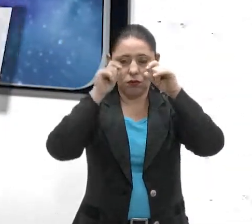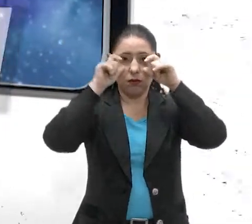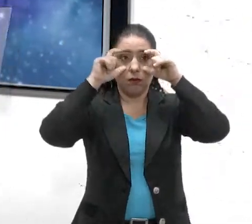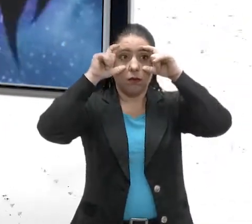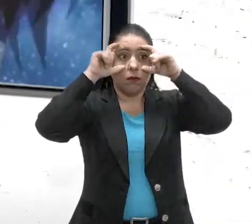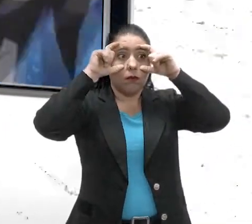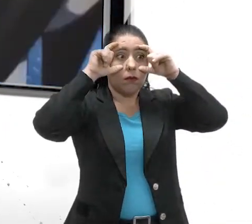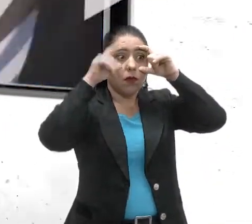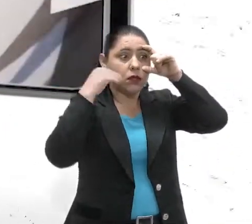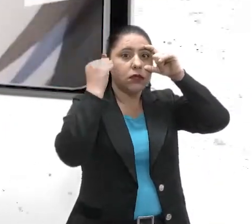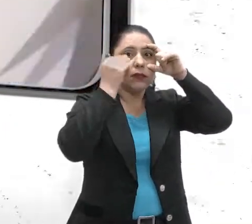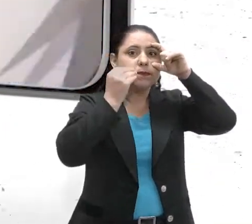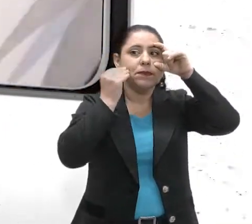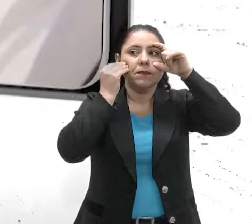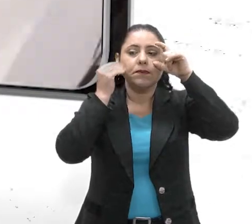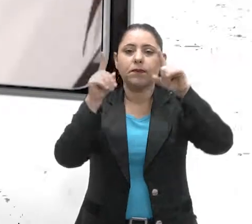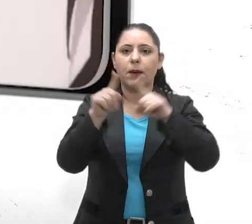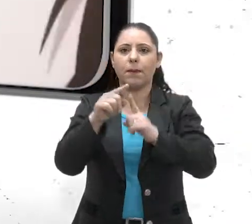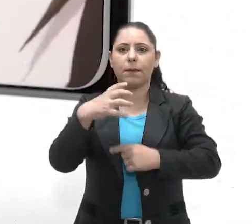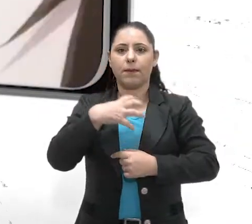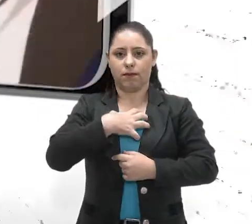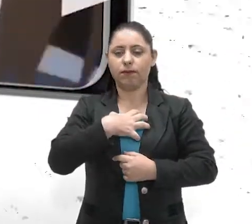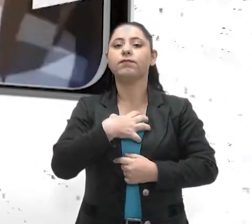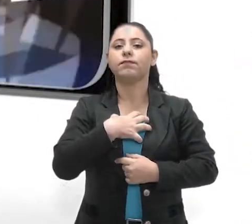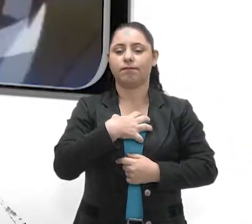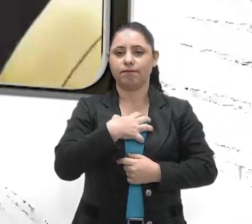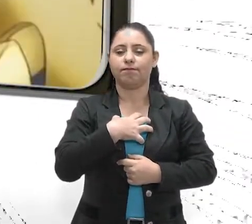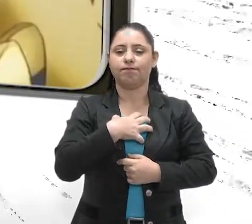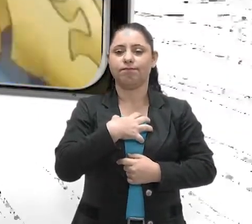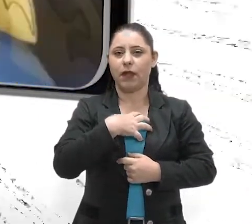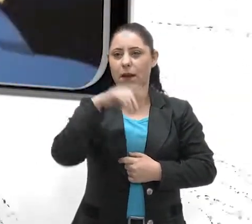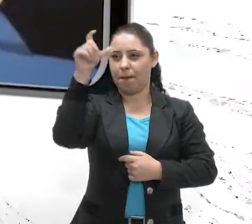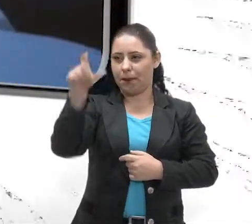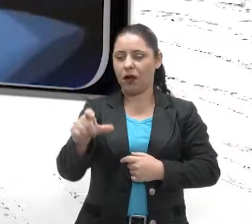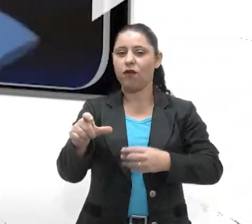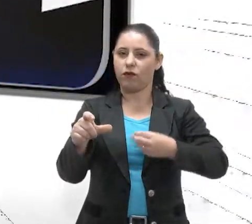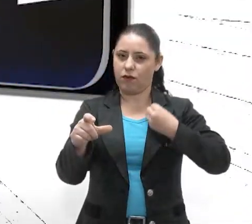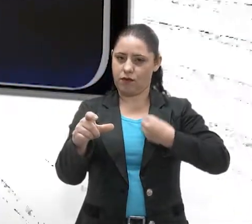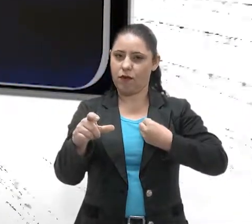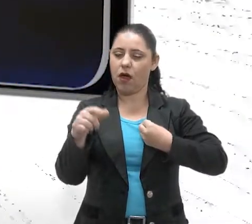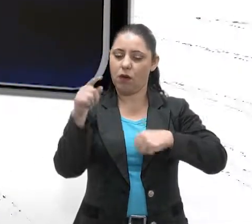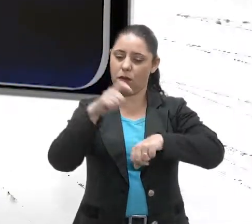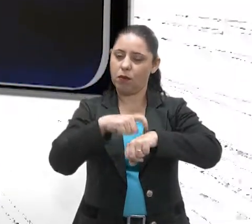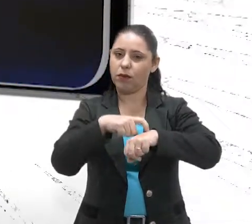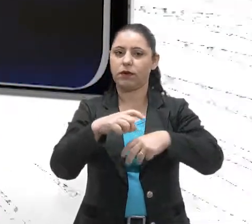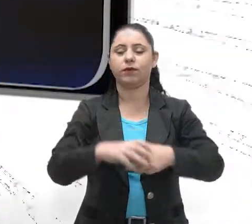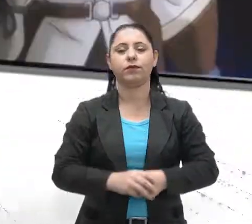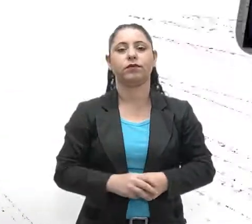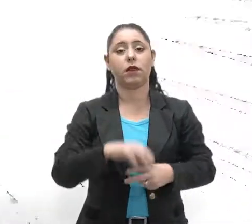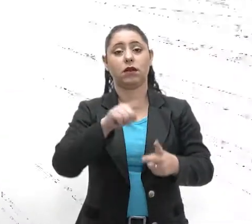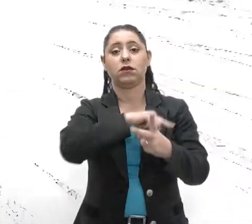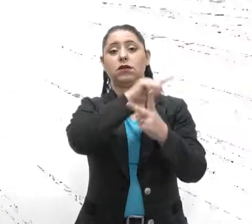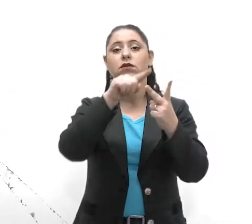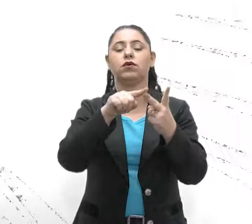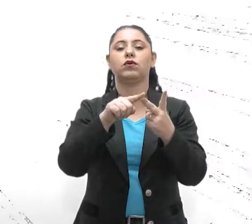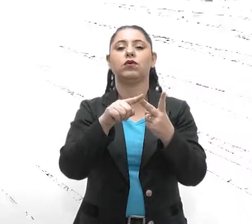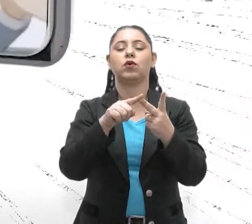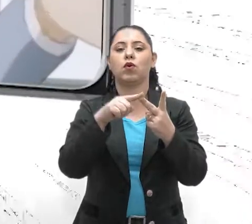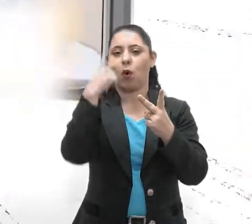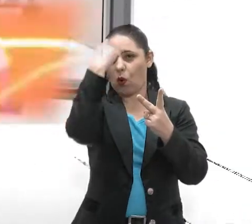para o público as expressões, as experiências e principalmente os sentimentos que aquele personagem está vivendo naquele